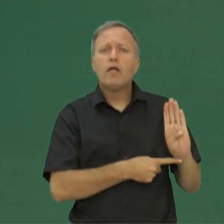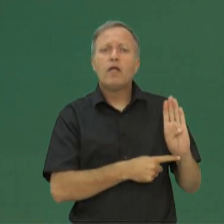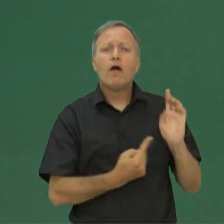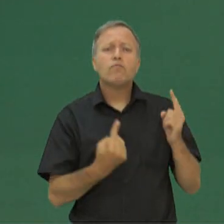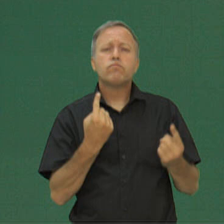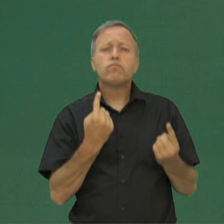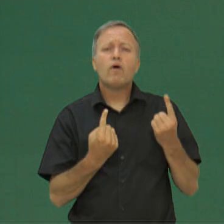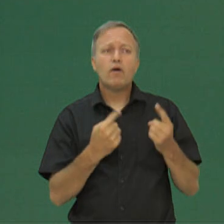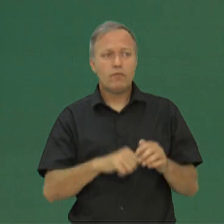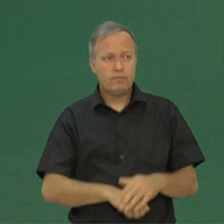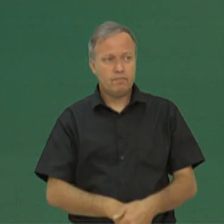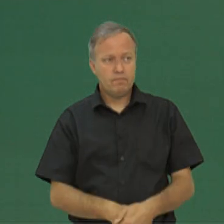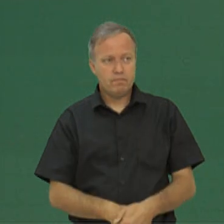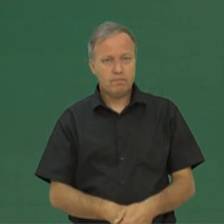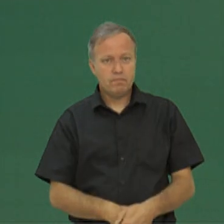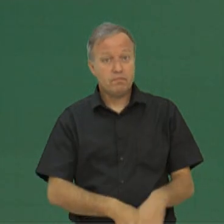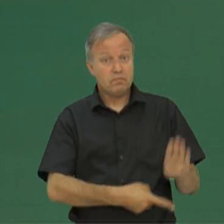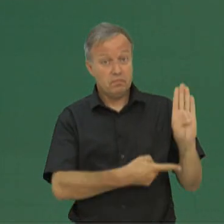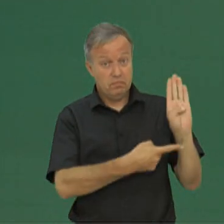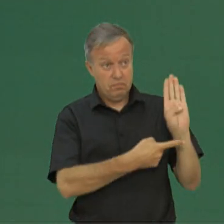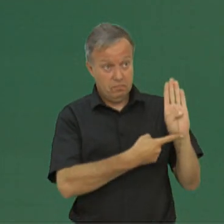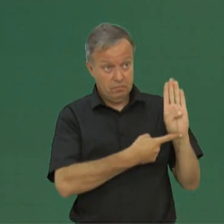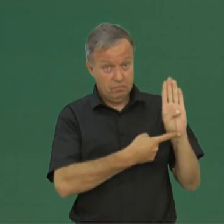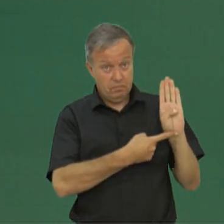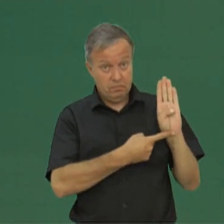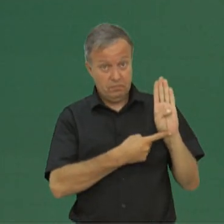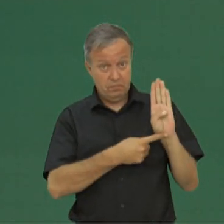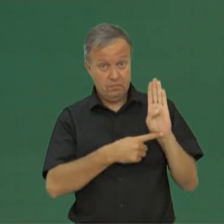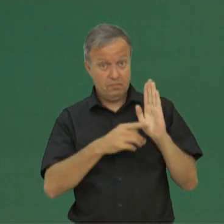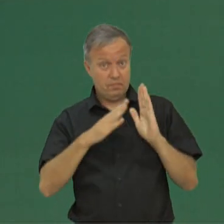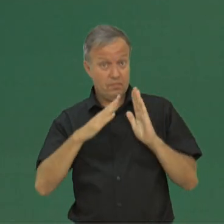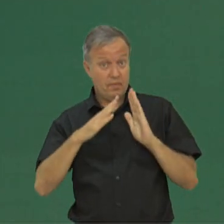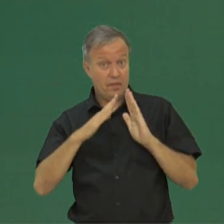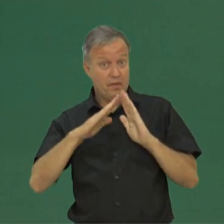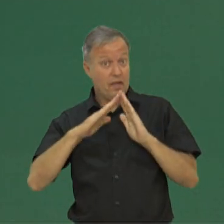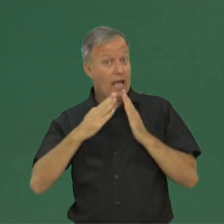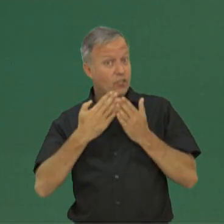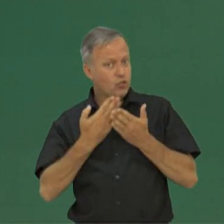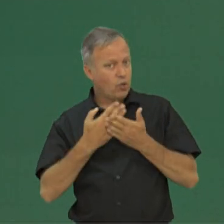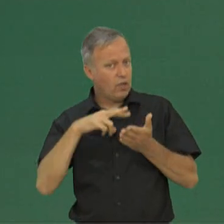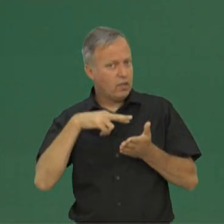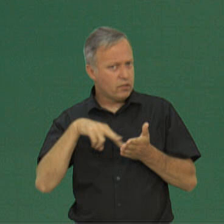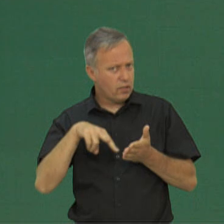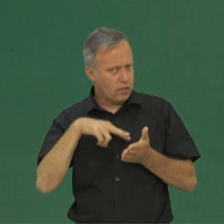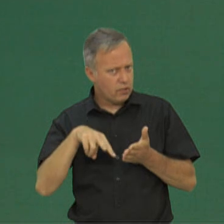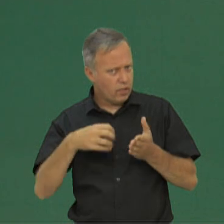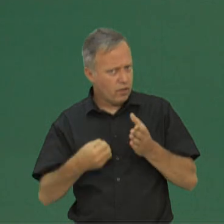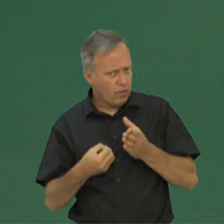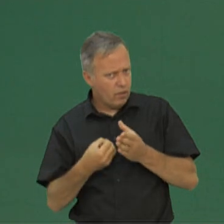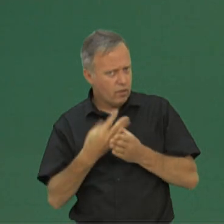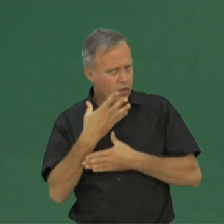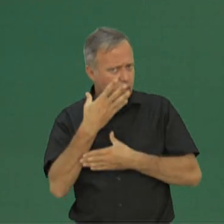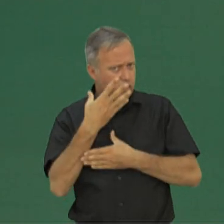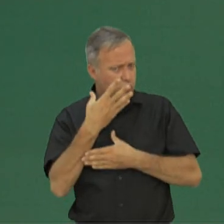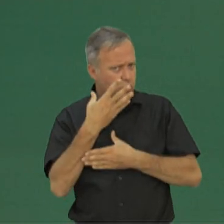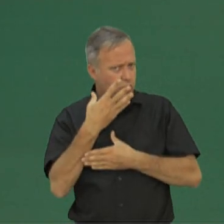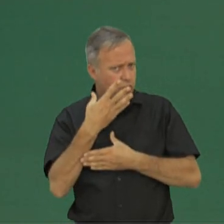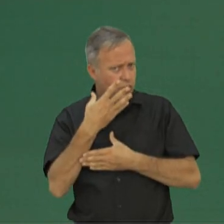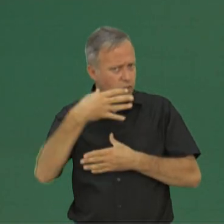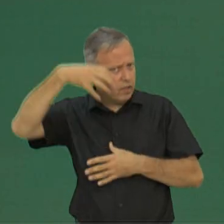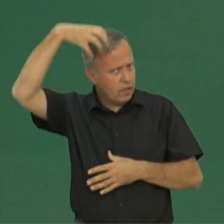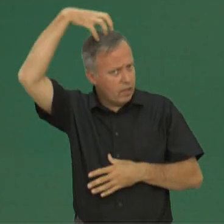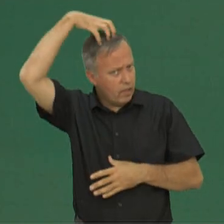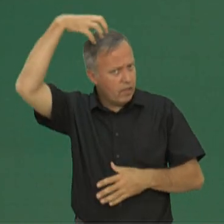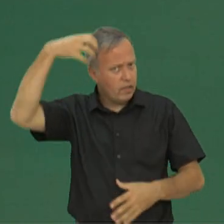então. Resposta correta, na Academia Real de Música e Dança, que foi criada pelo rei Luís